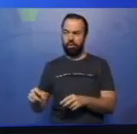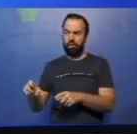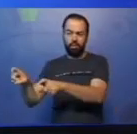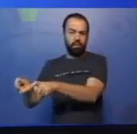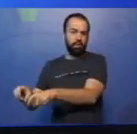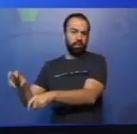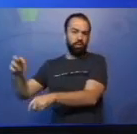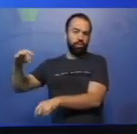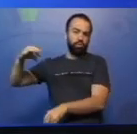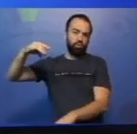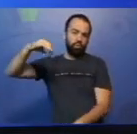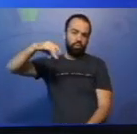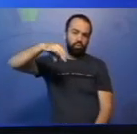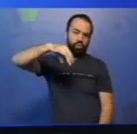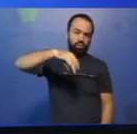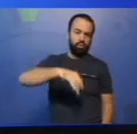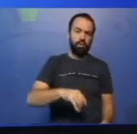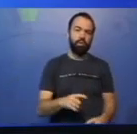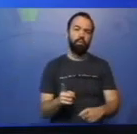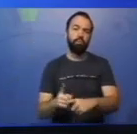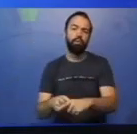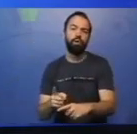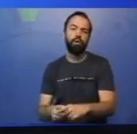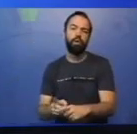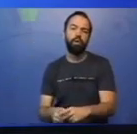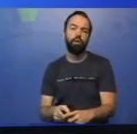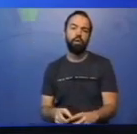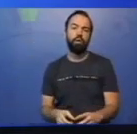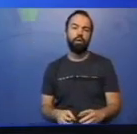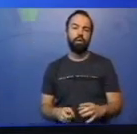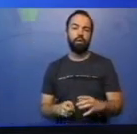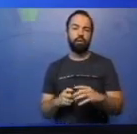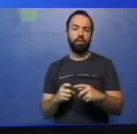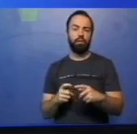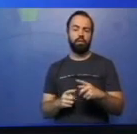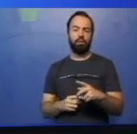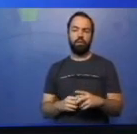cidade, principalmente em razão da industrialização, da presença de indústrias nos